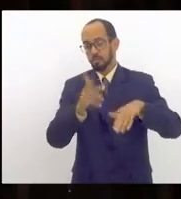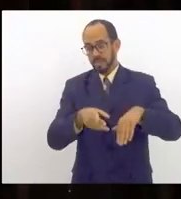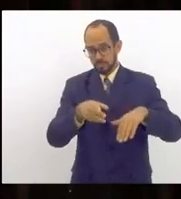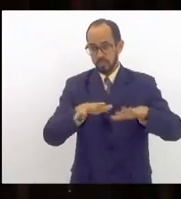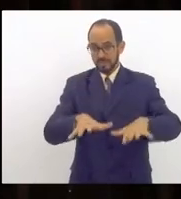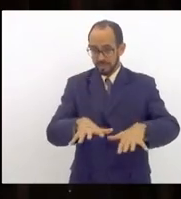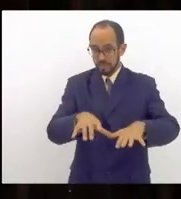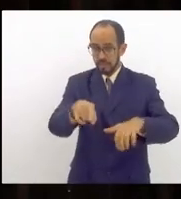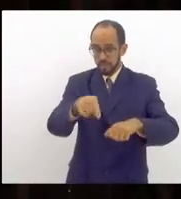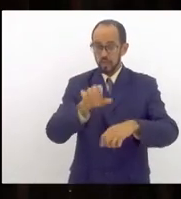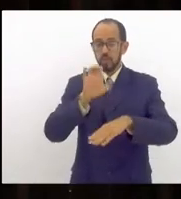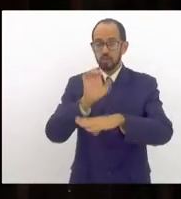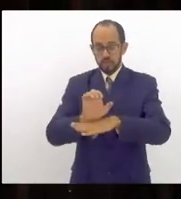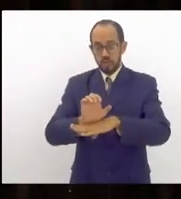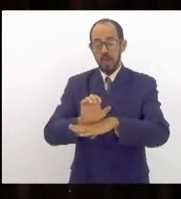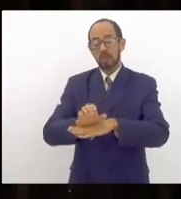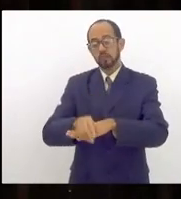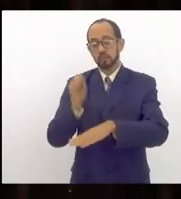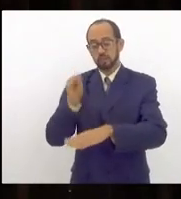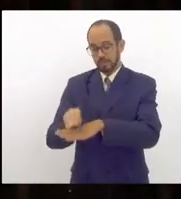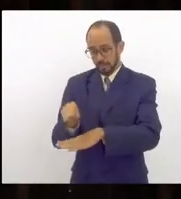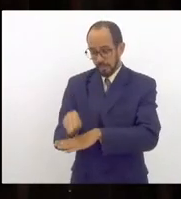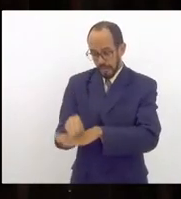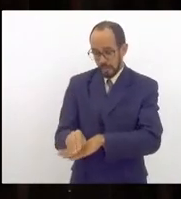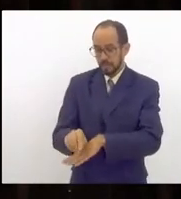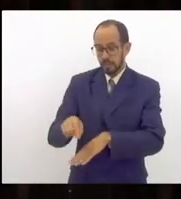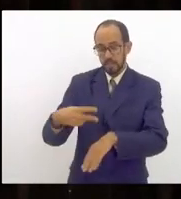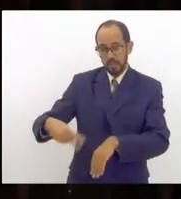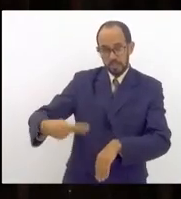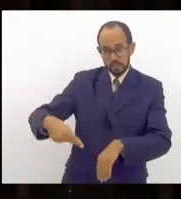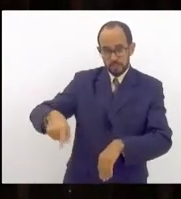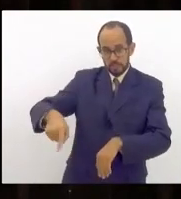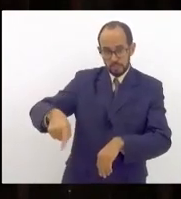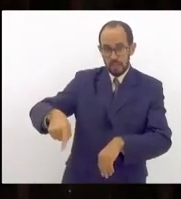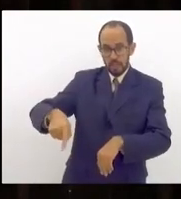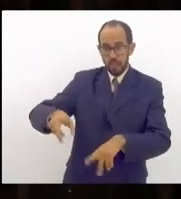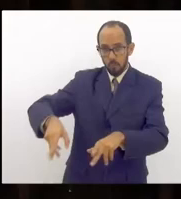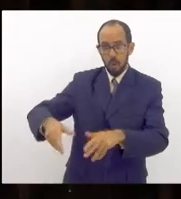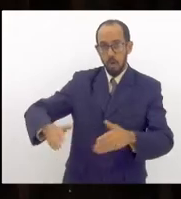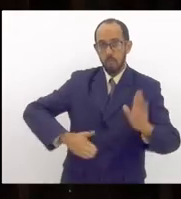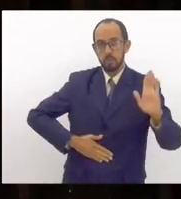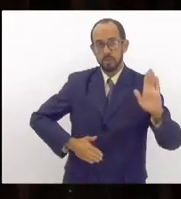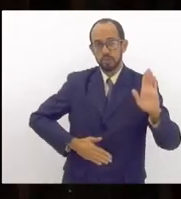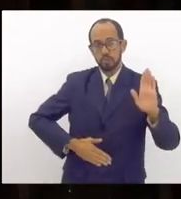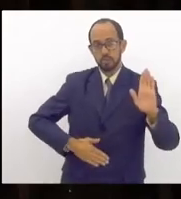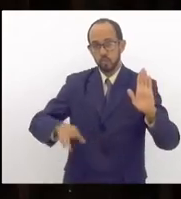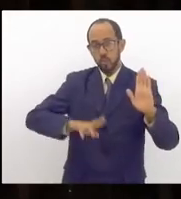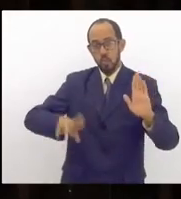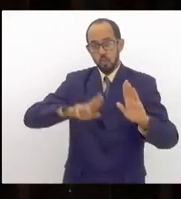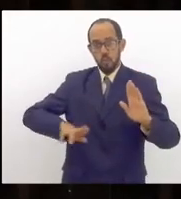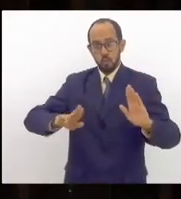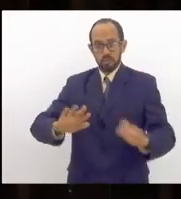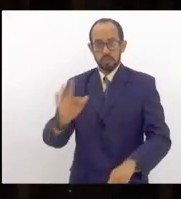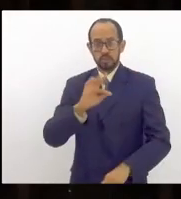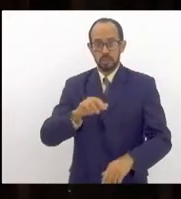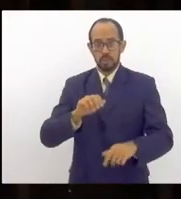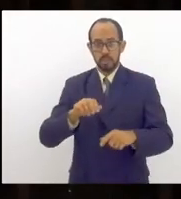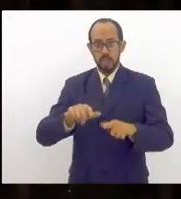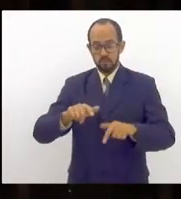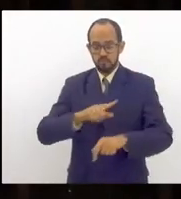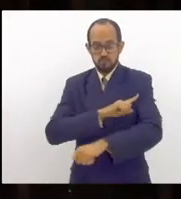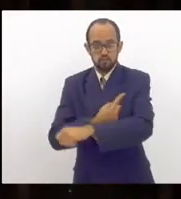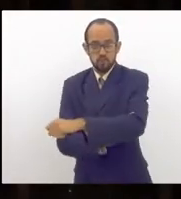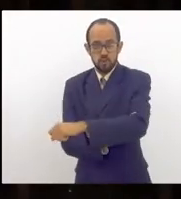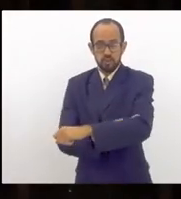tratando o trabalhador informal como bandido usas das suas forças policiais para reprimir a classe